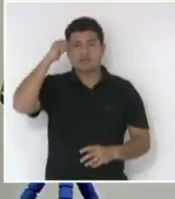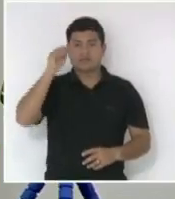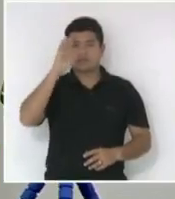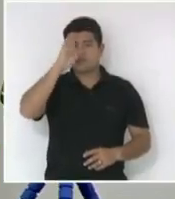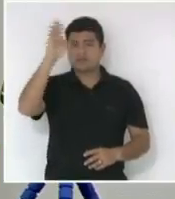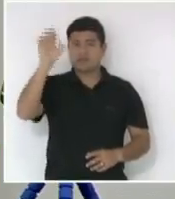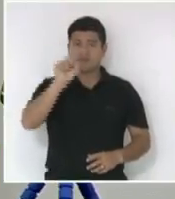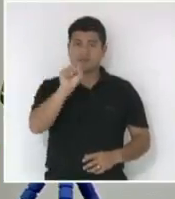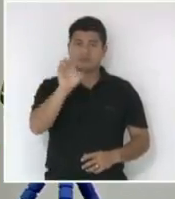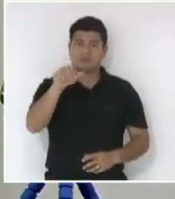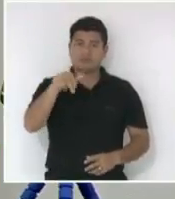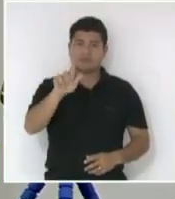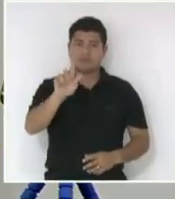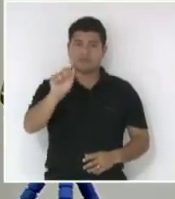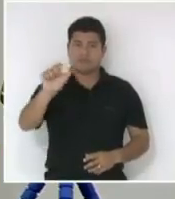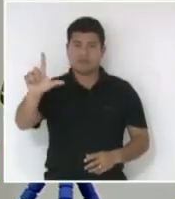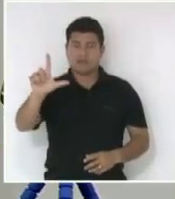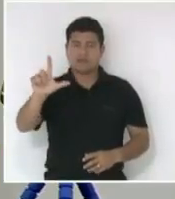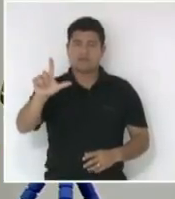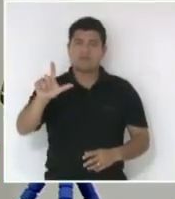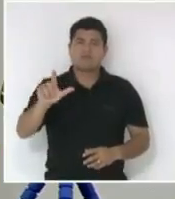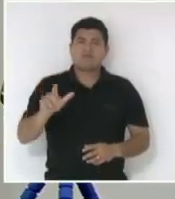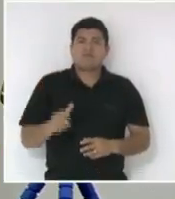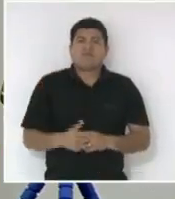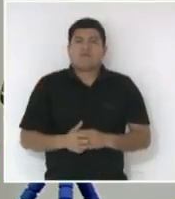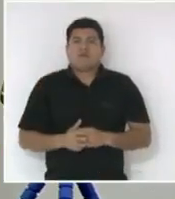e Guiné-Bissau.